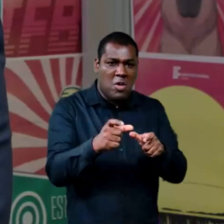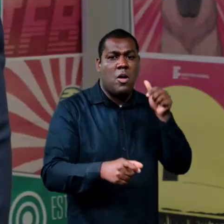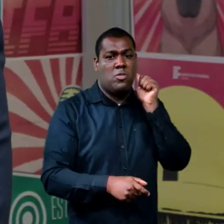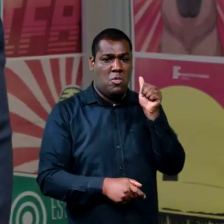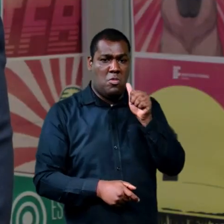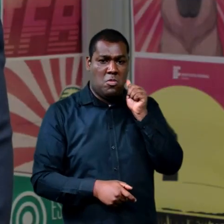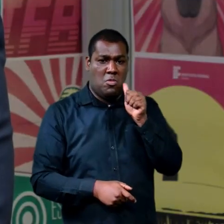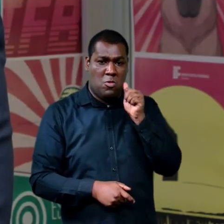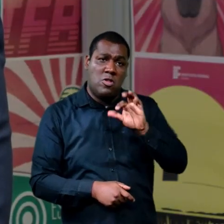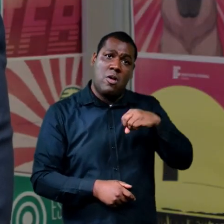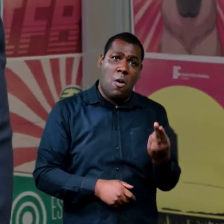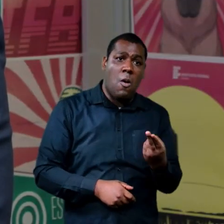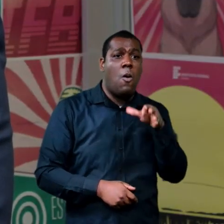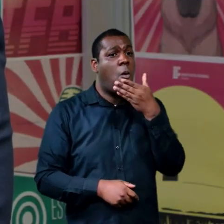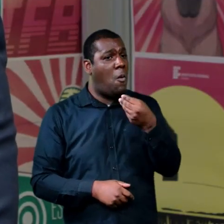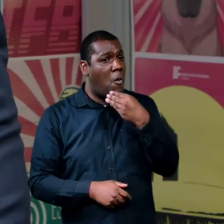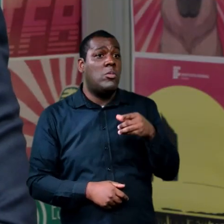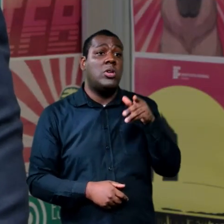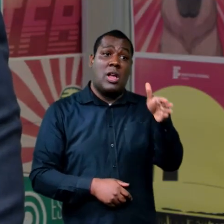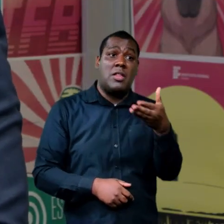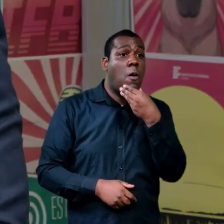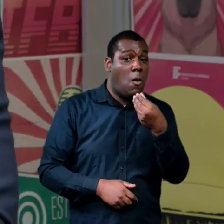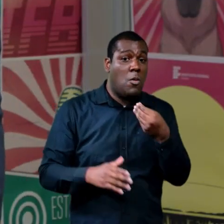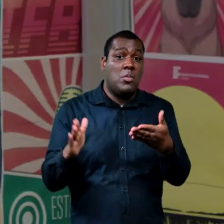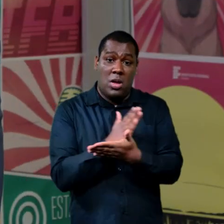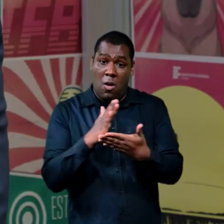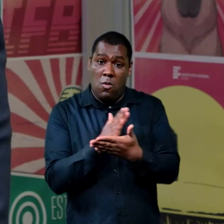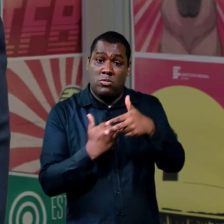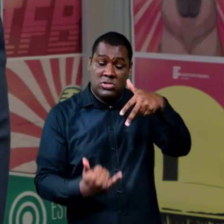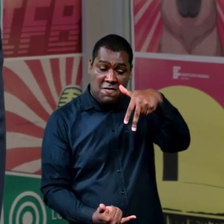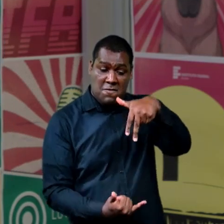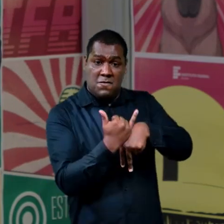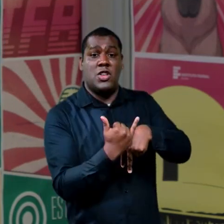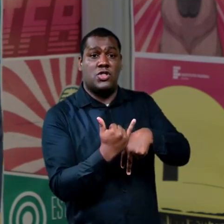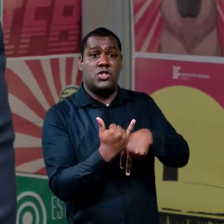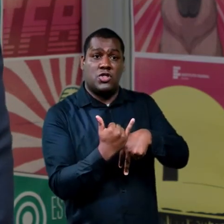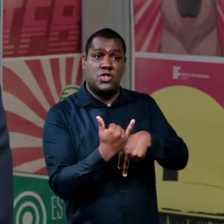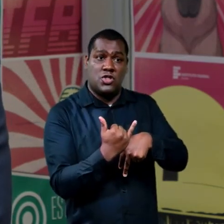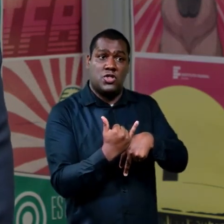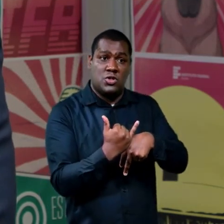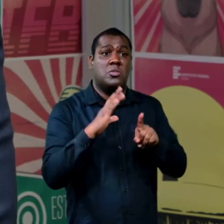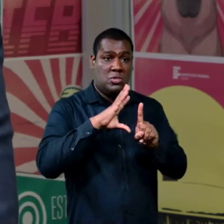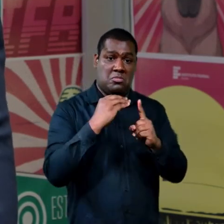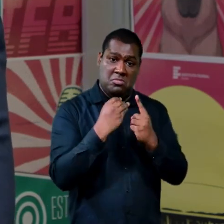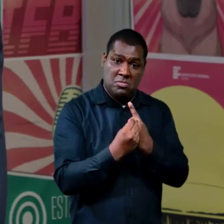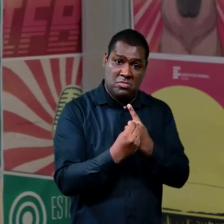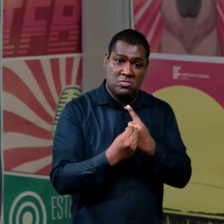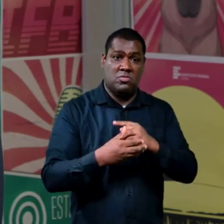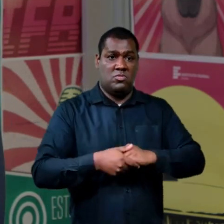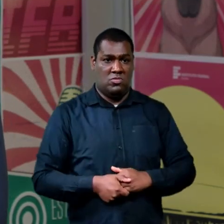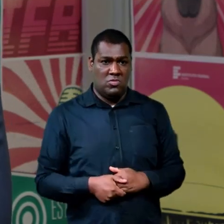também pode ser vítima de assédio sexual. Ele ofende de forma grave, esse que a gente chama de bem jurídico, que é